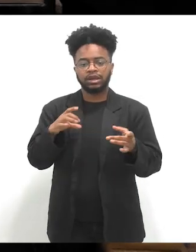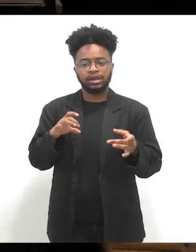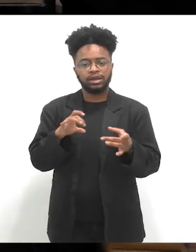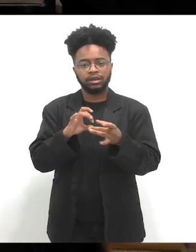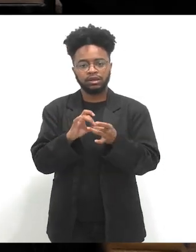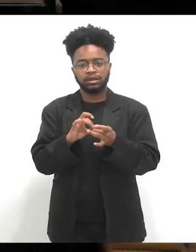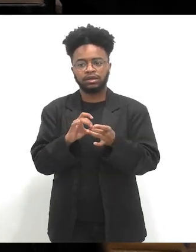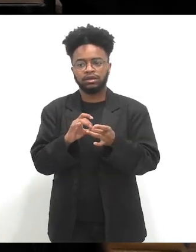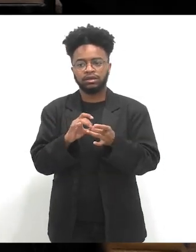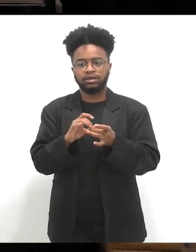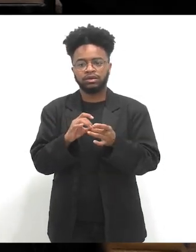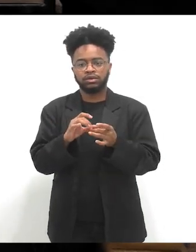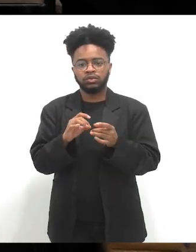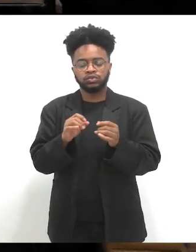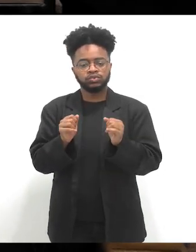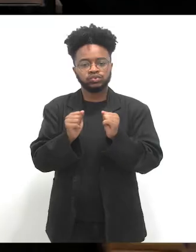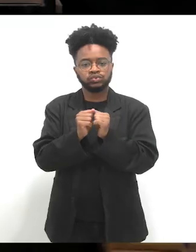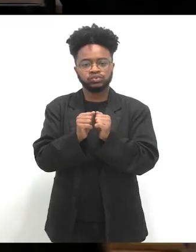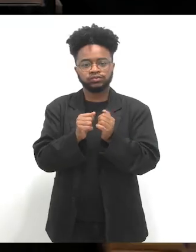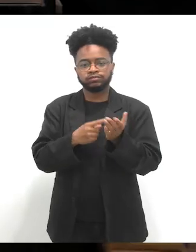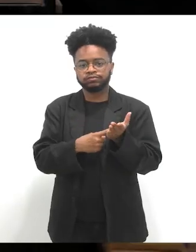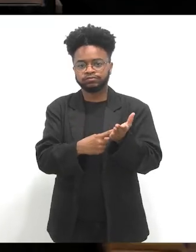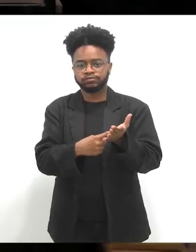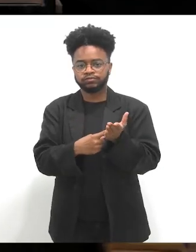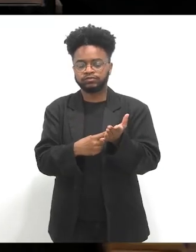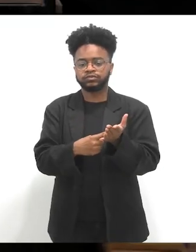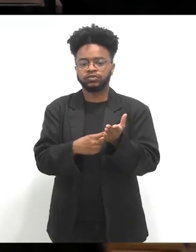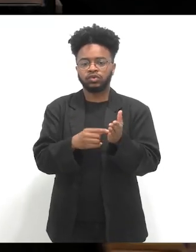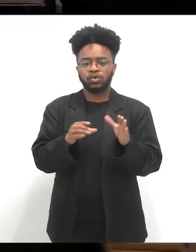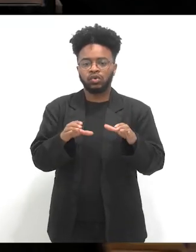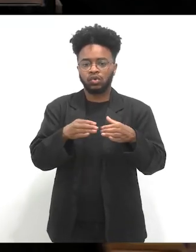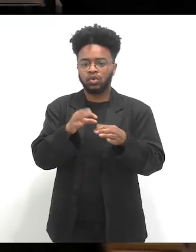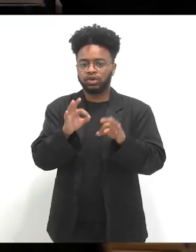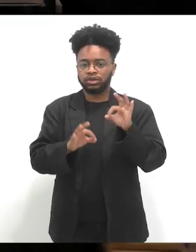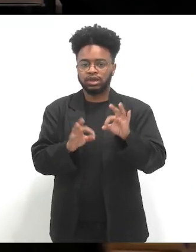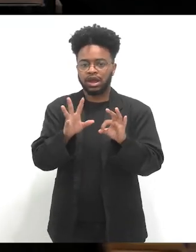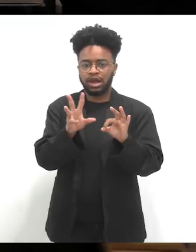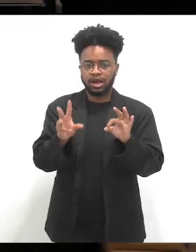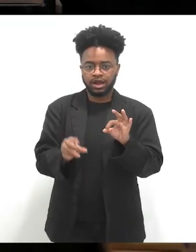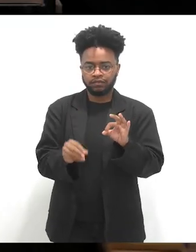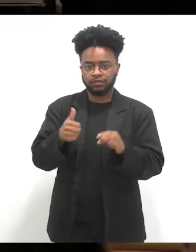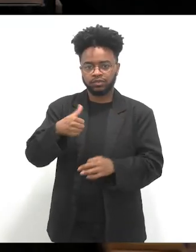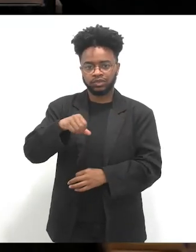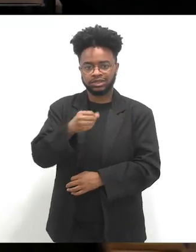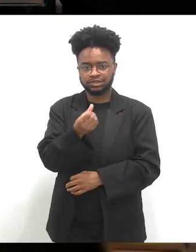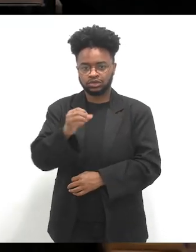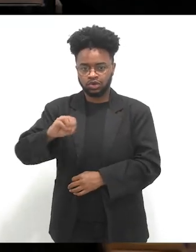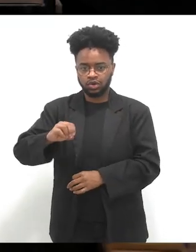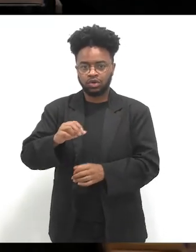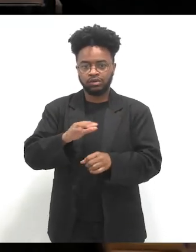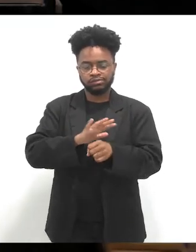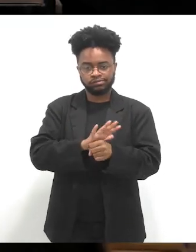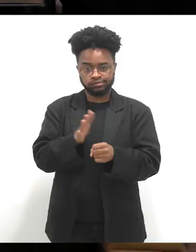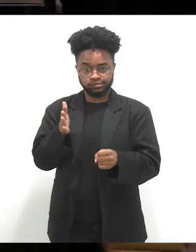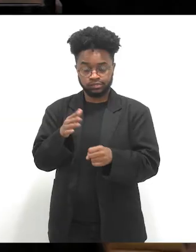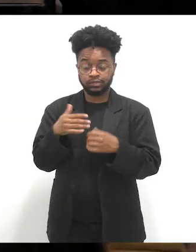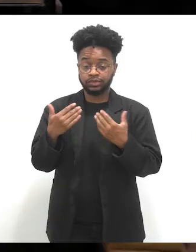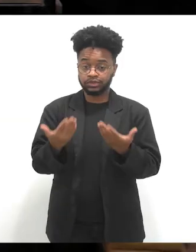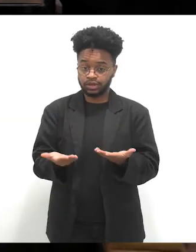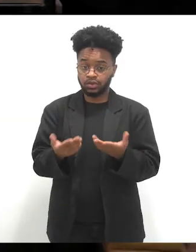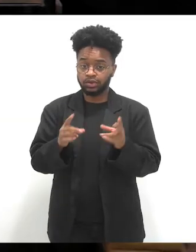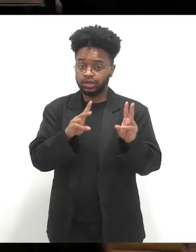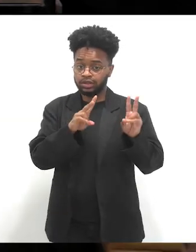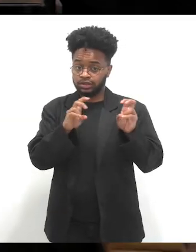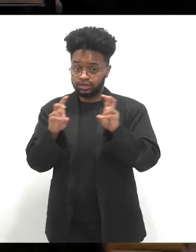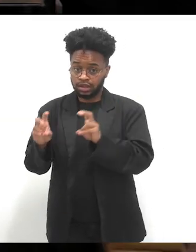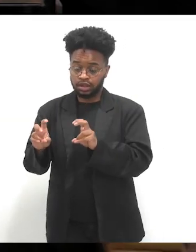suas raízes lá na Convenção da Organização da Unidade Africana, lá em 69, questões de lutas anticoloniais. Então, isso